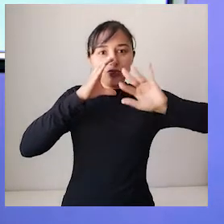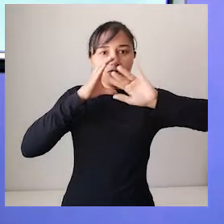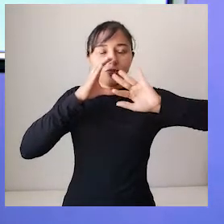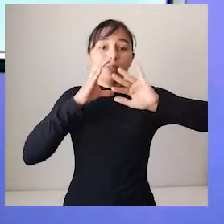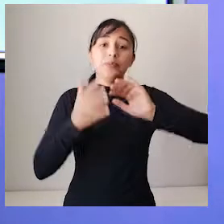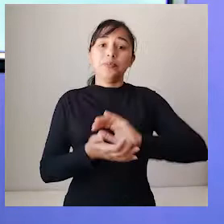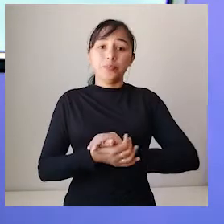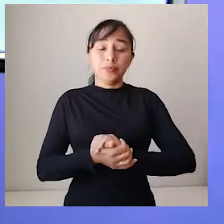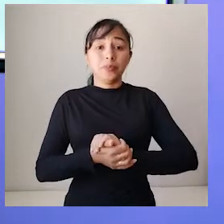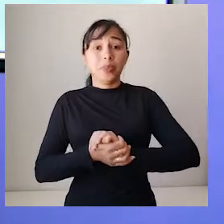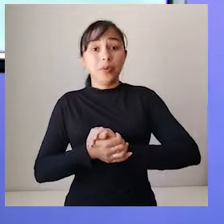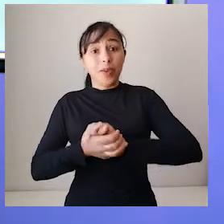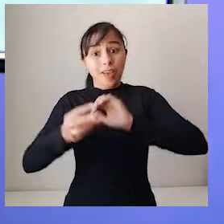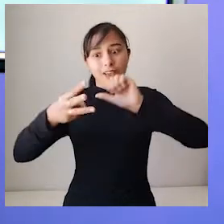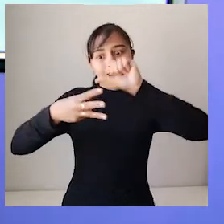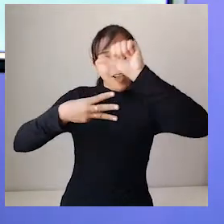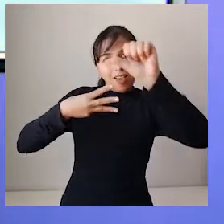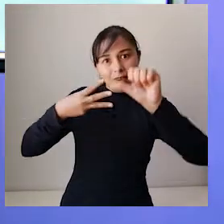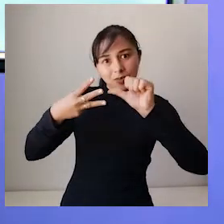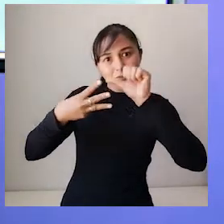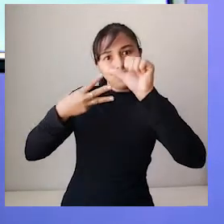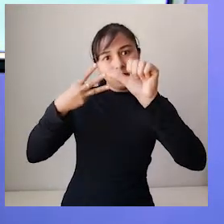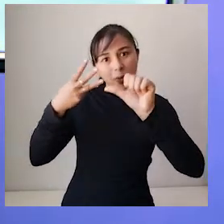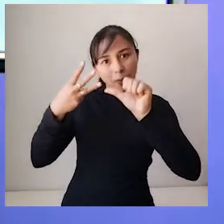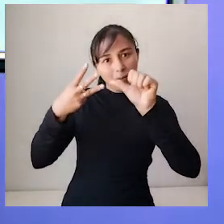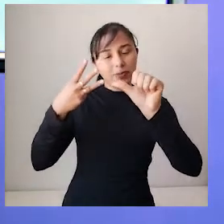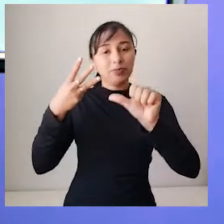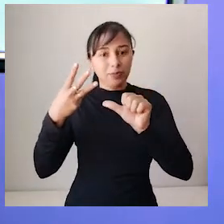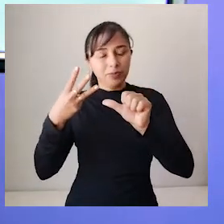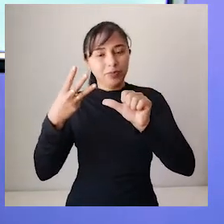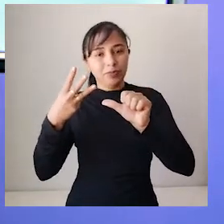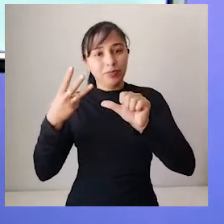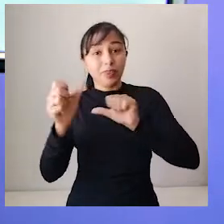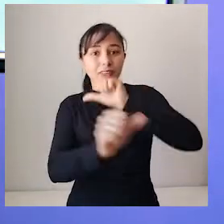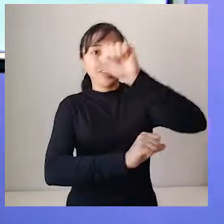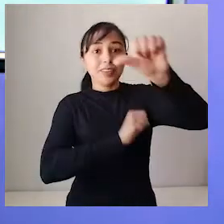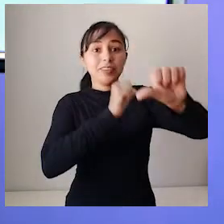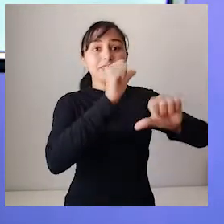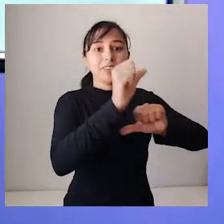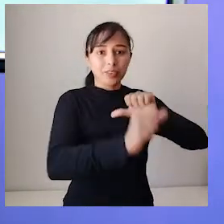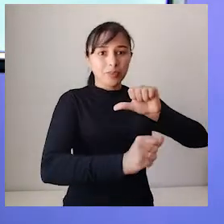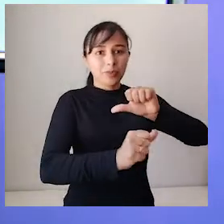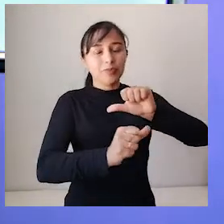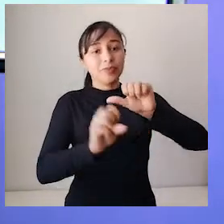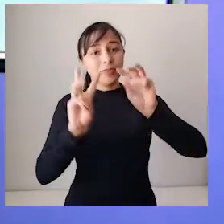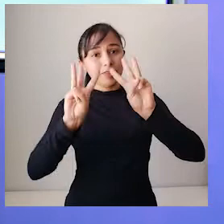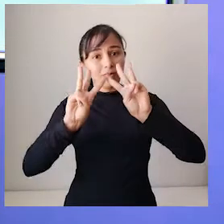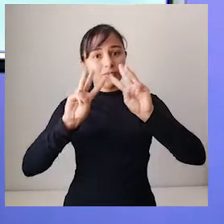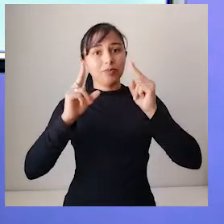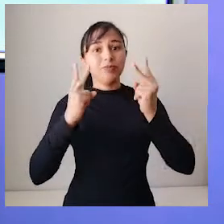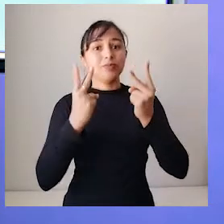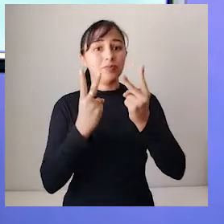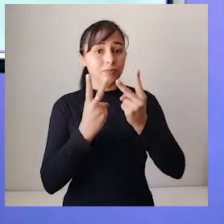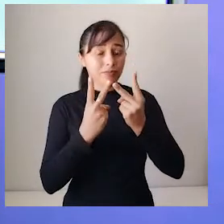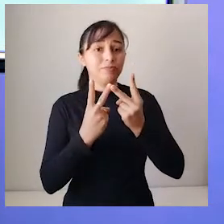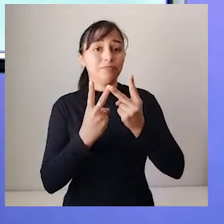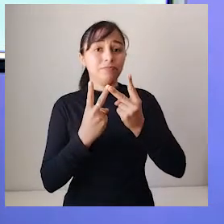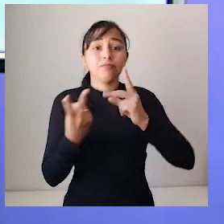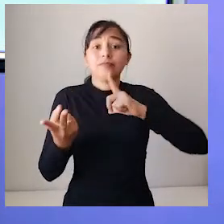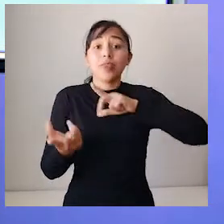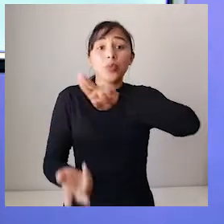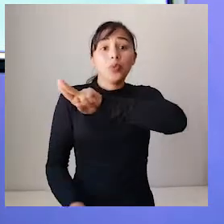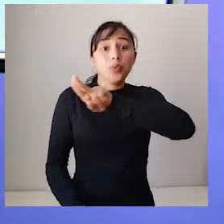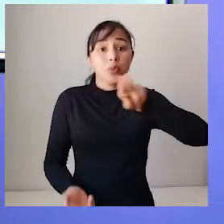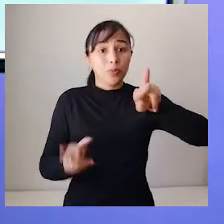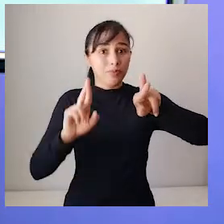da matéria, ou transformações físicas da matéria. Essas transformações recebem nomes